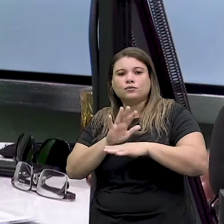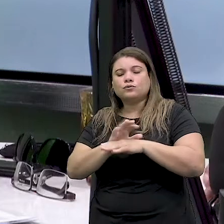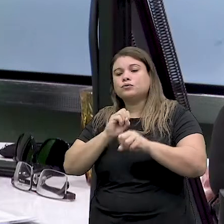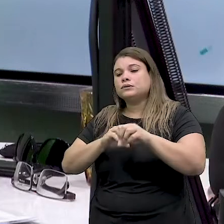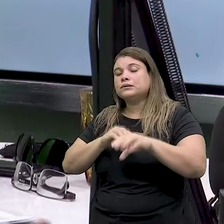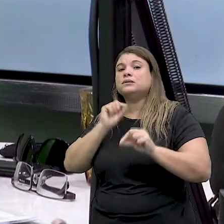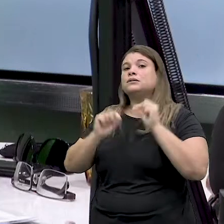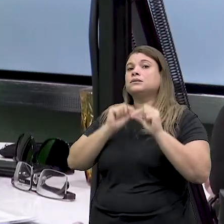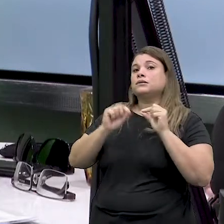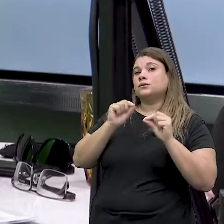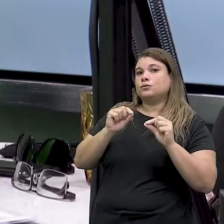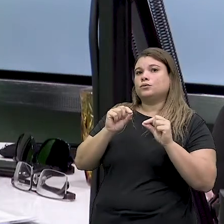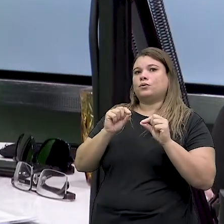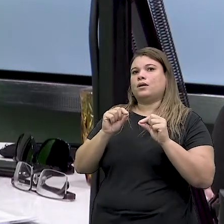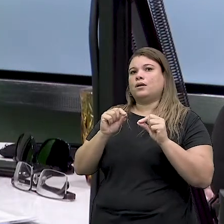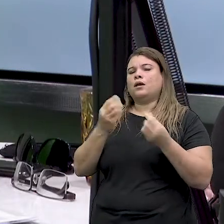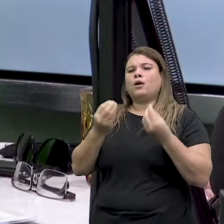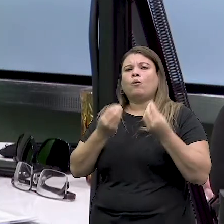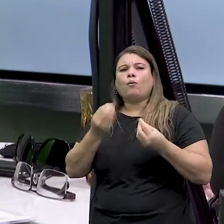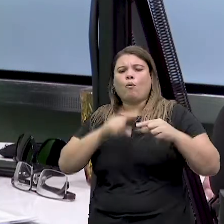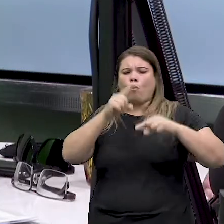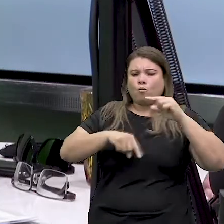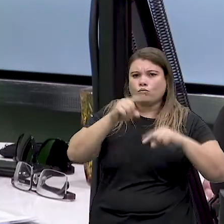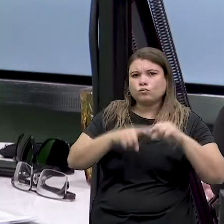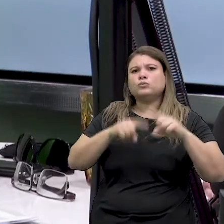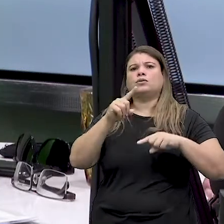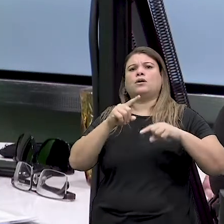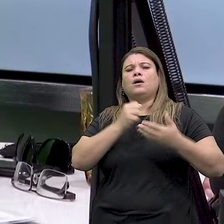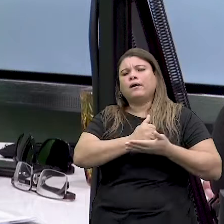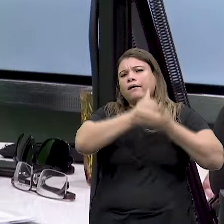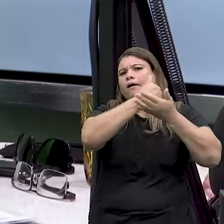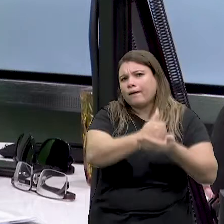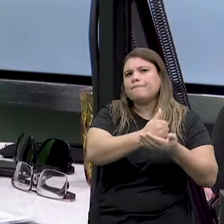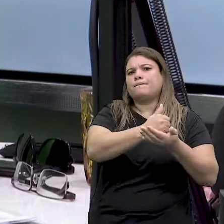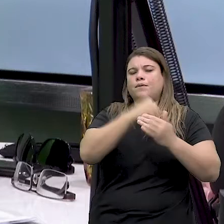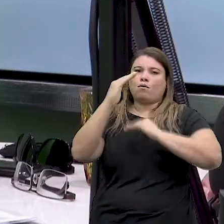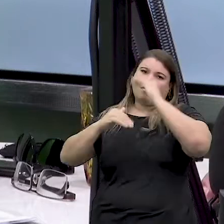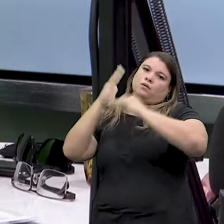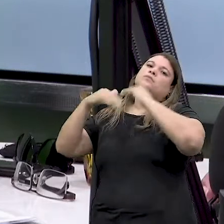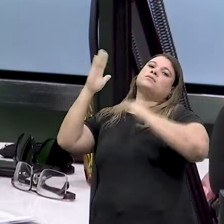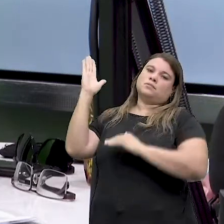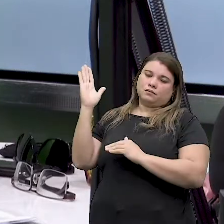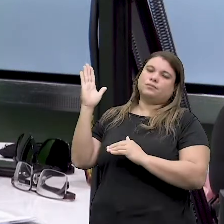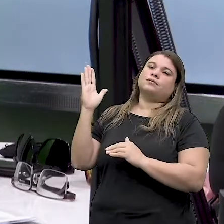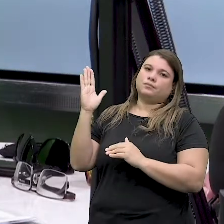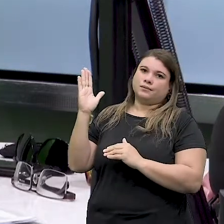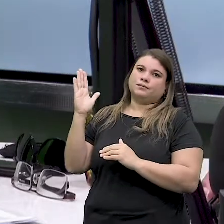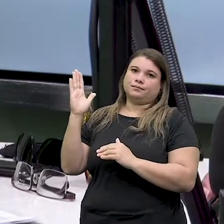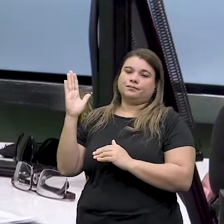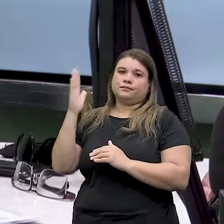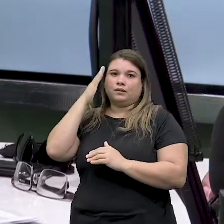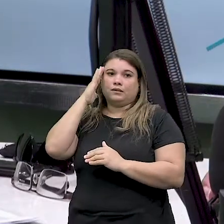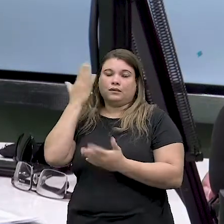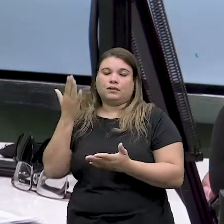Discutimos e fizemos uma implantação de uma série de leis no município visando o fomento do desenvolvimento, né? Entendemos que